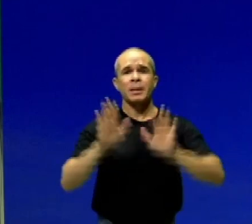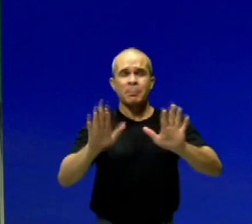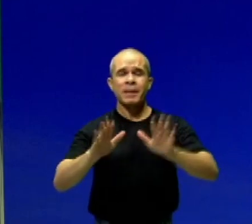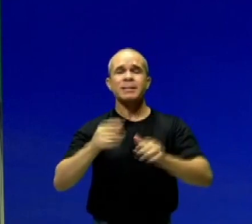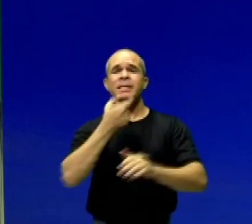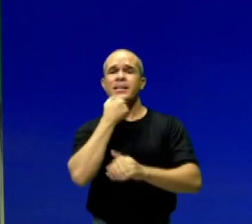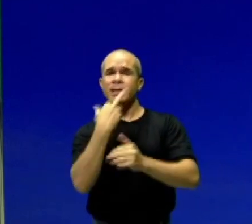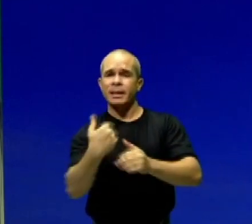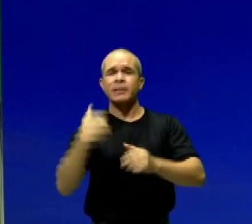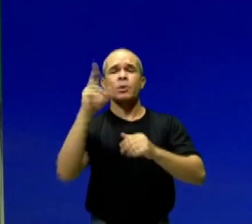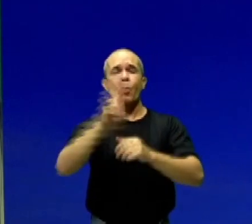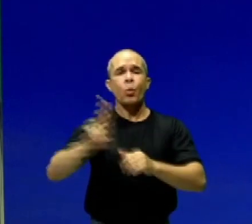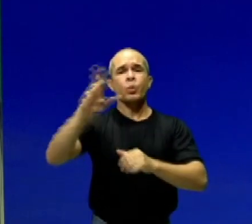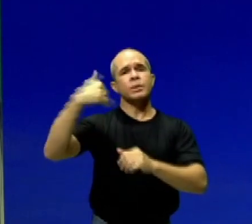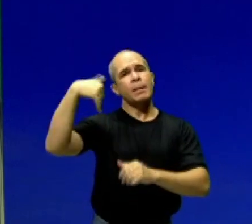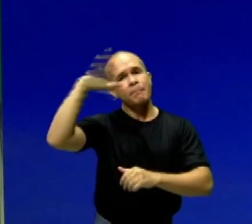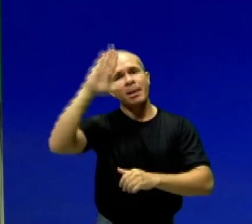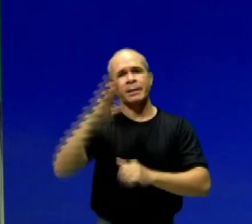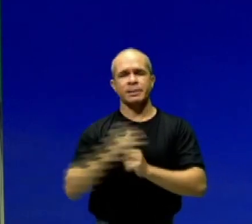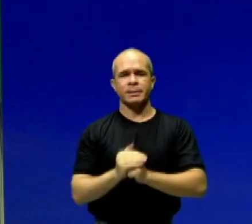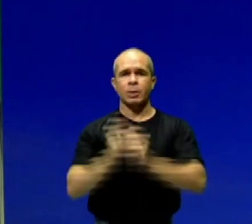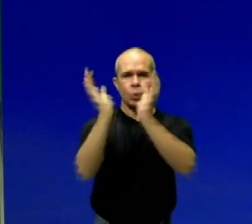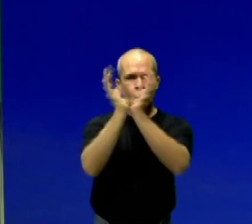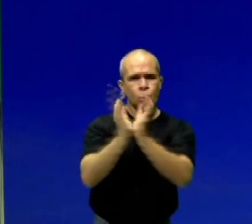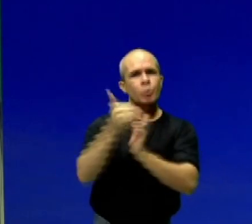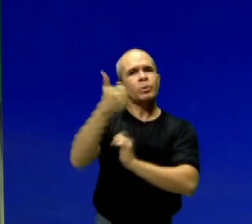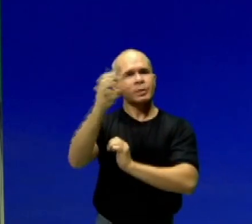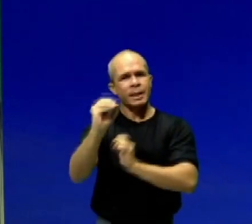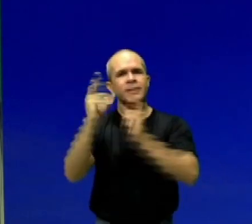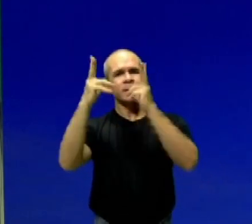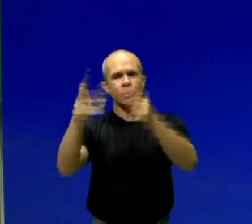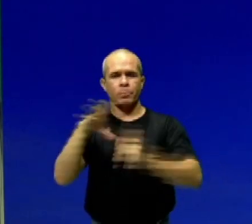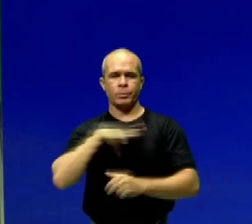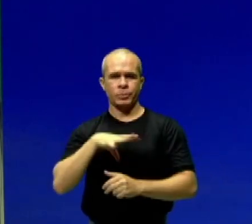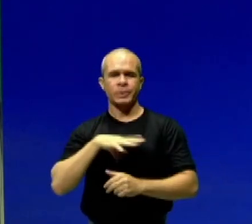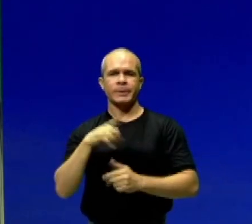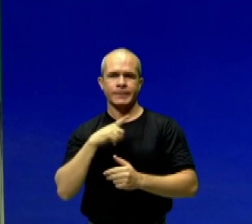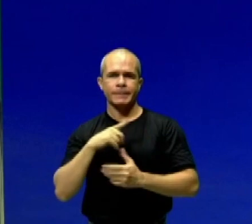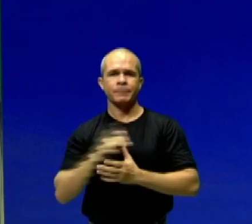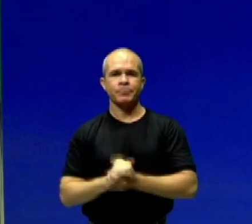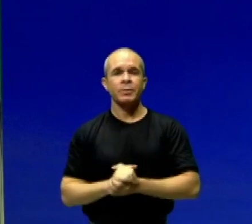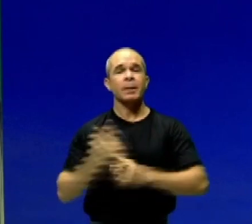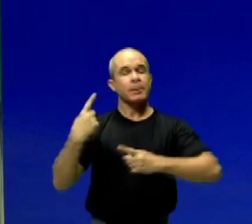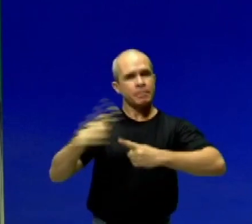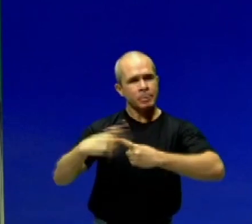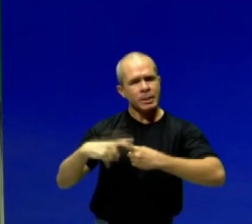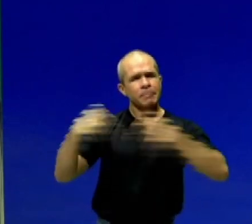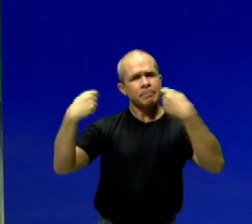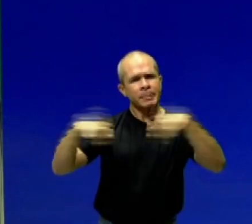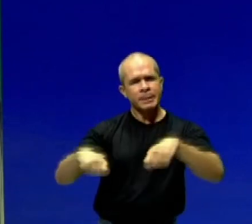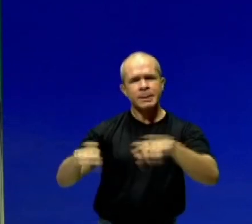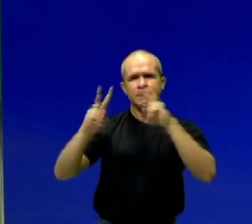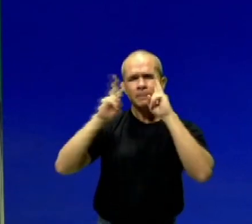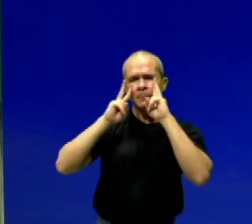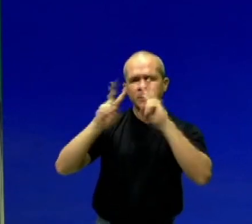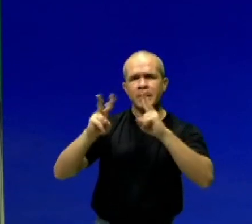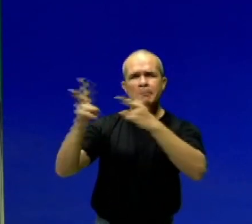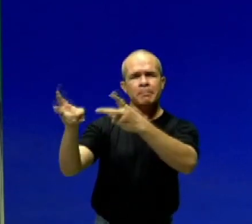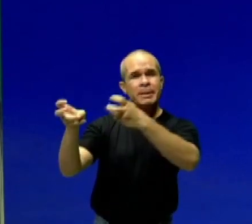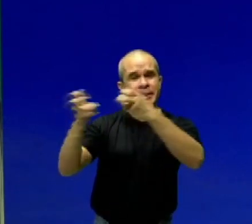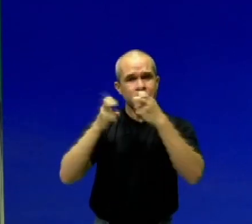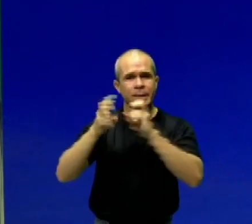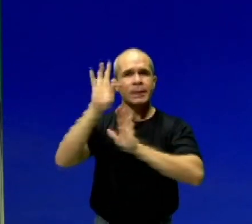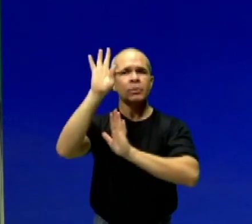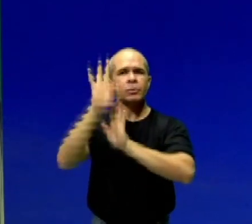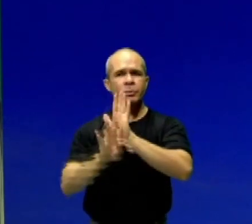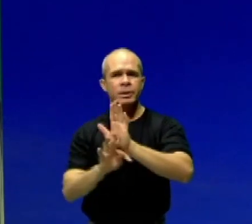usa mais e aí a gente fica assim, nossa, observando mais. Agora, por quê? Porque você tem que observar dentro do seu texto o